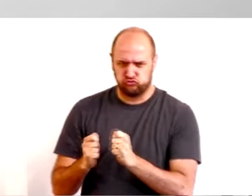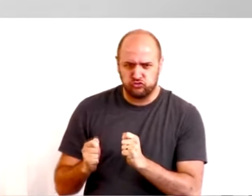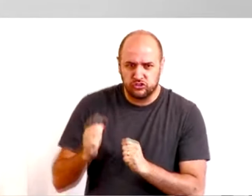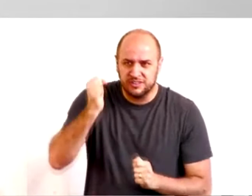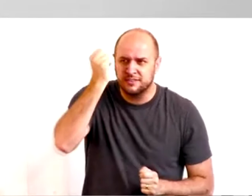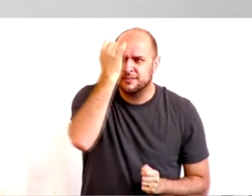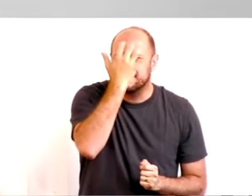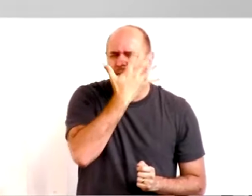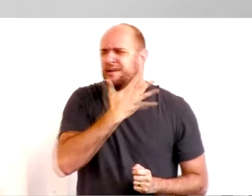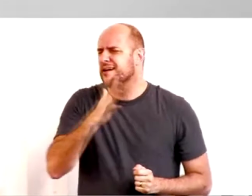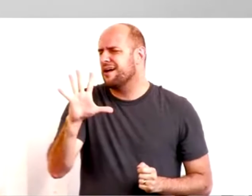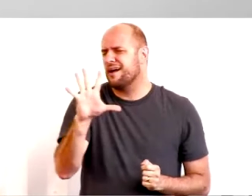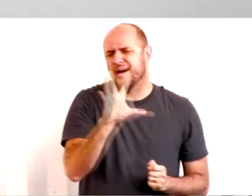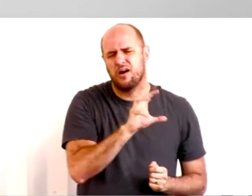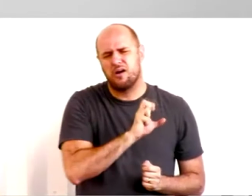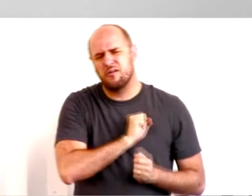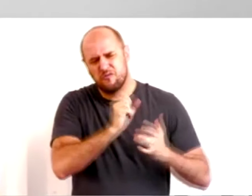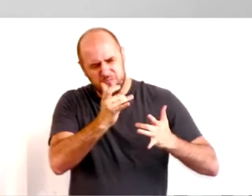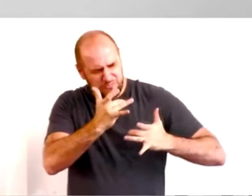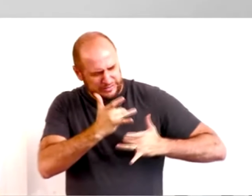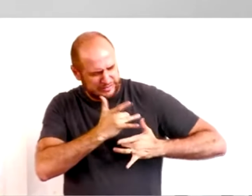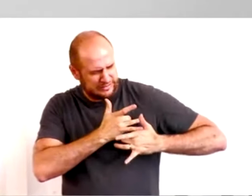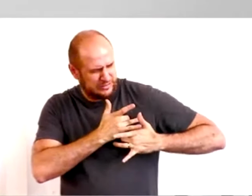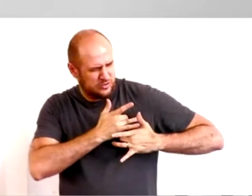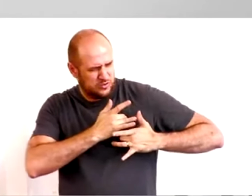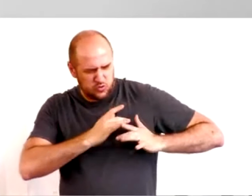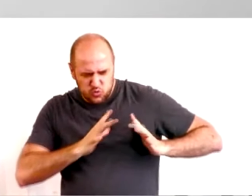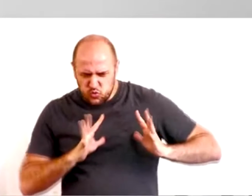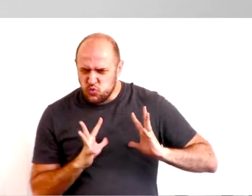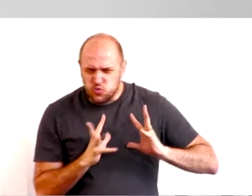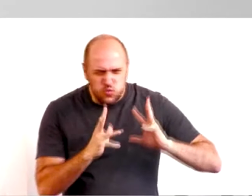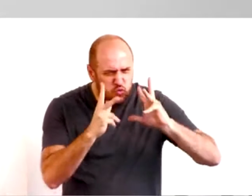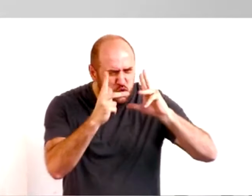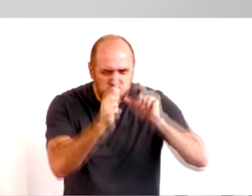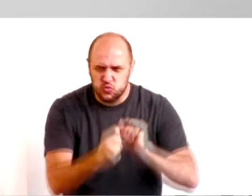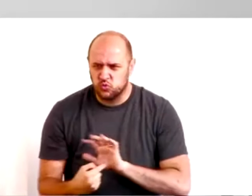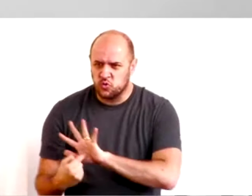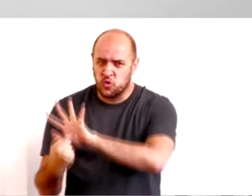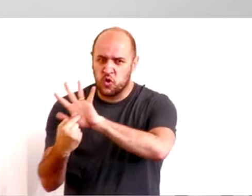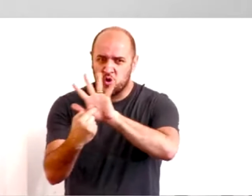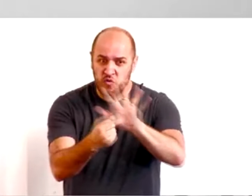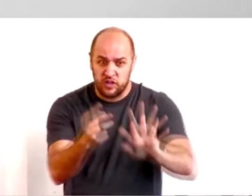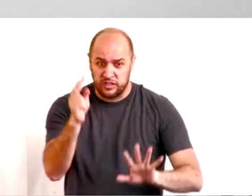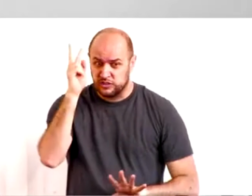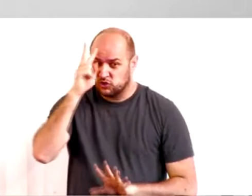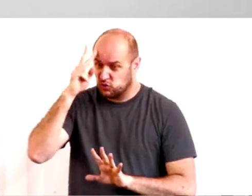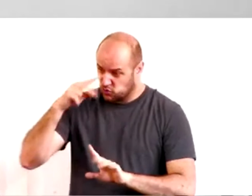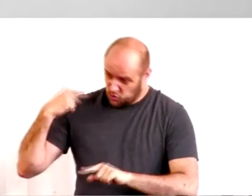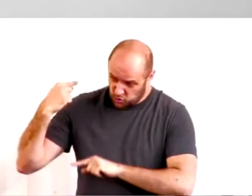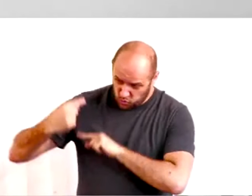amor e a sua misericórdia estão sendo reveladas ao longo da história.